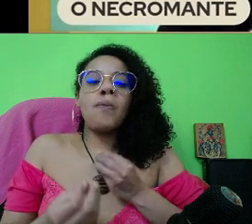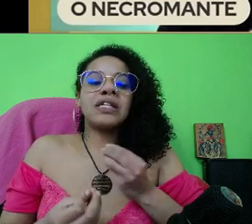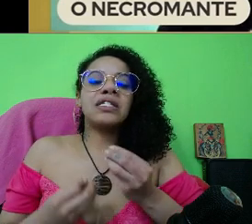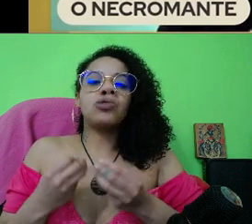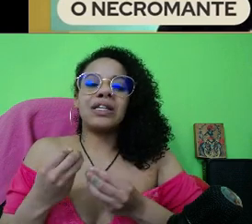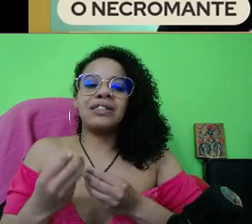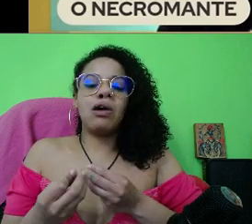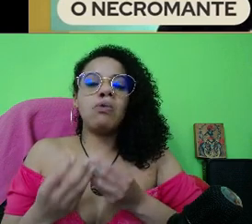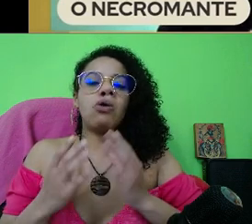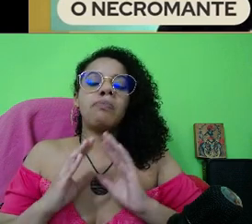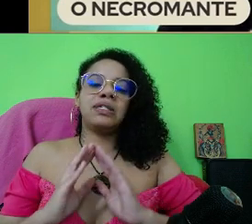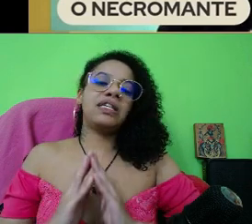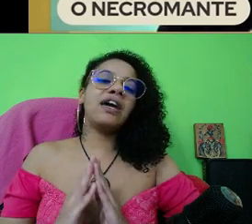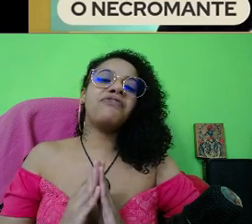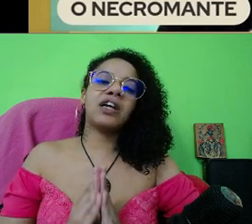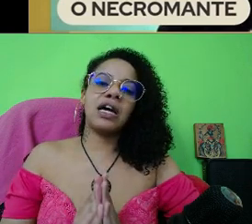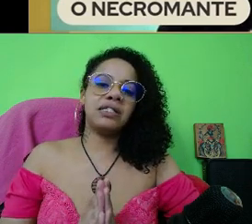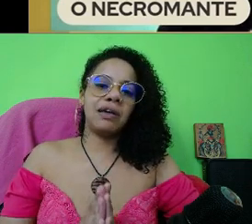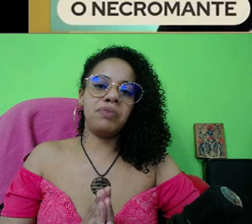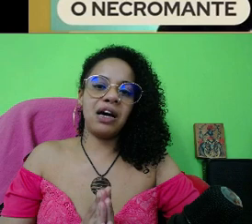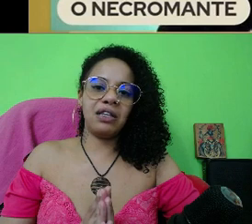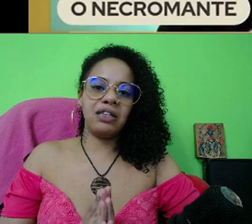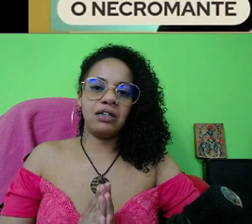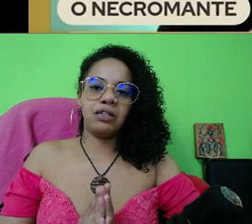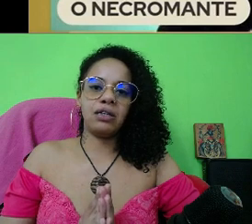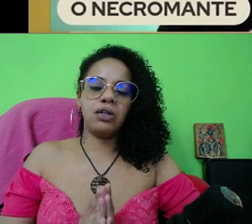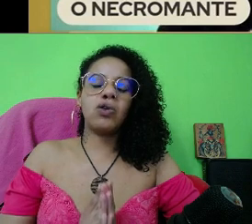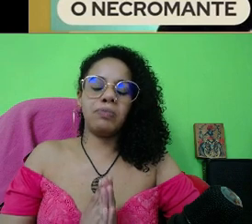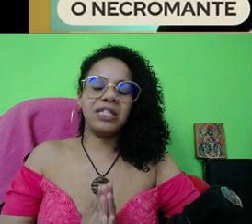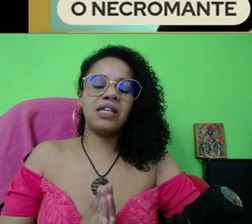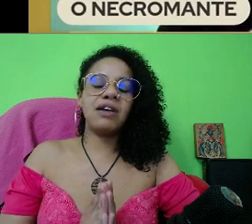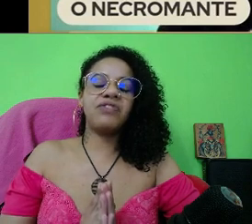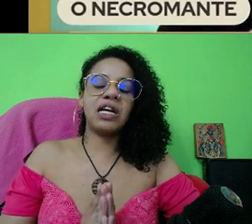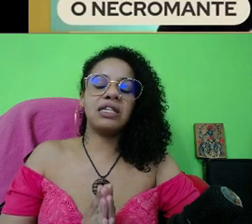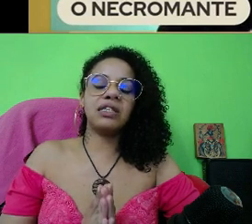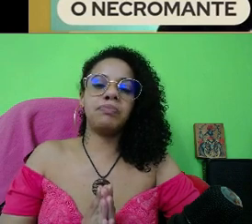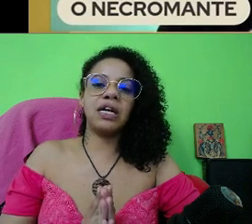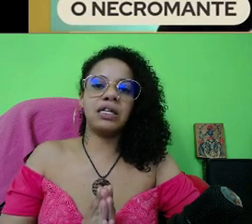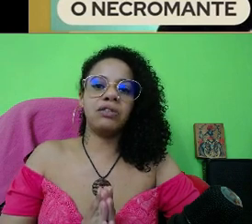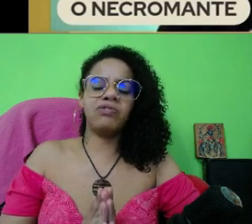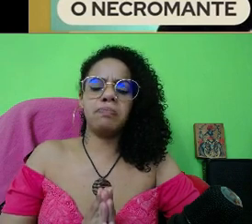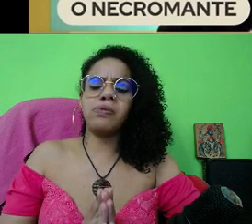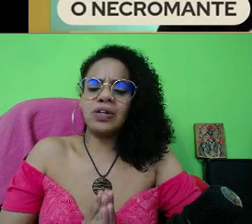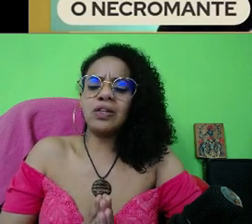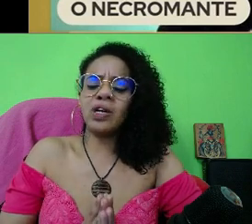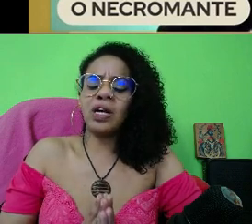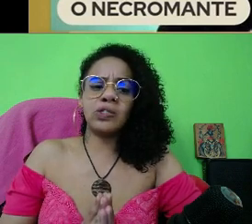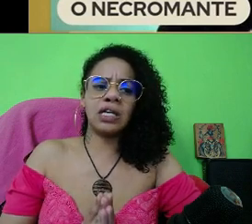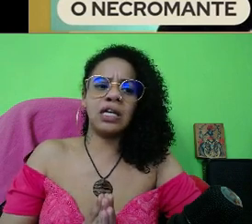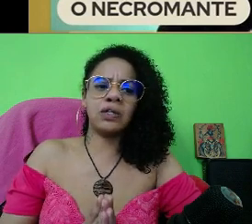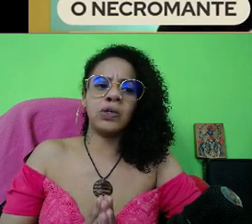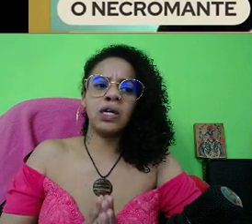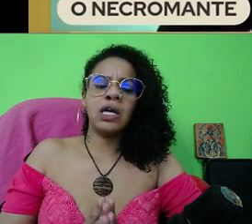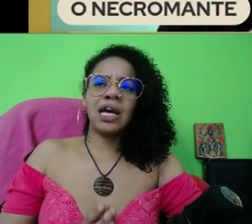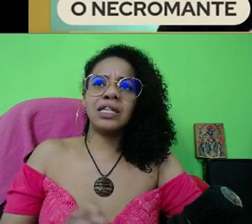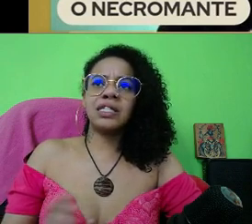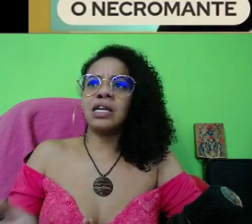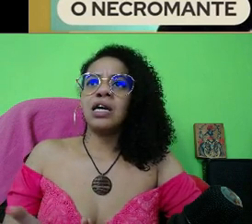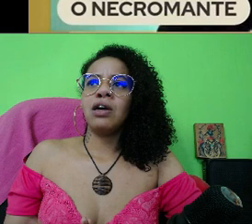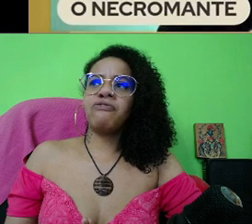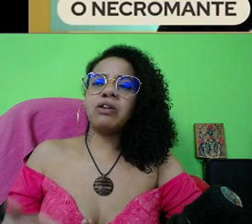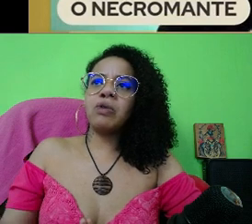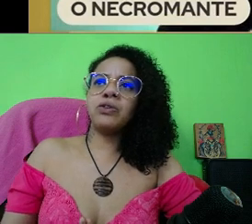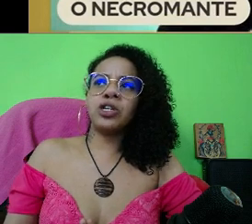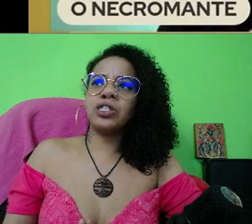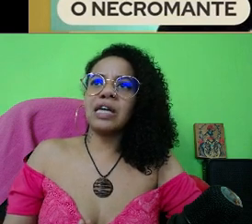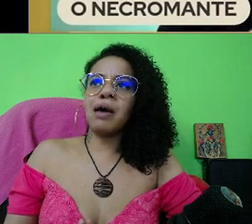criar uma situação eu comecei a ficar ressabiada eu comecei a ficar ressabiada eu falei pô o que que eu gosto tá querendo quer dizer